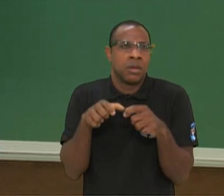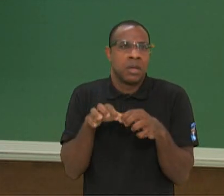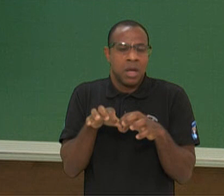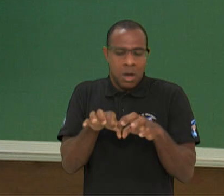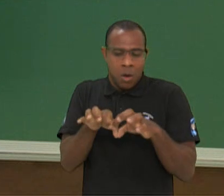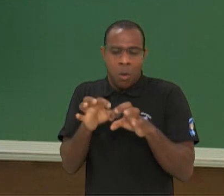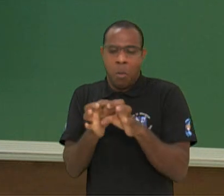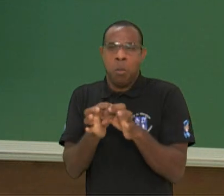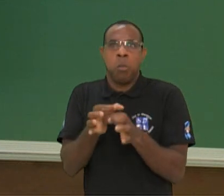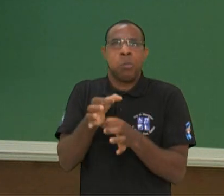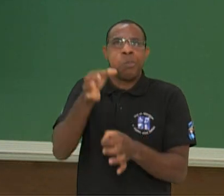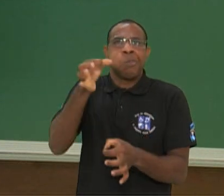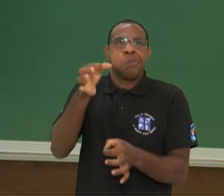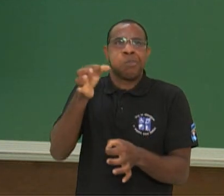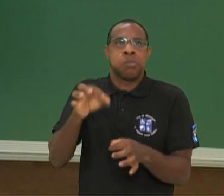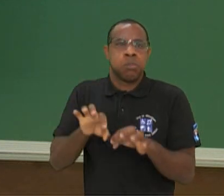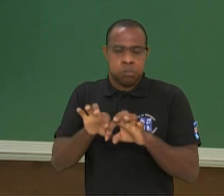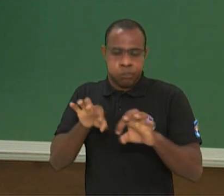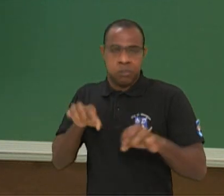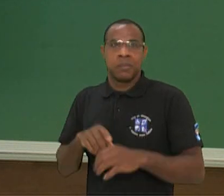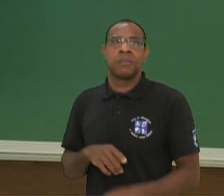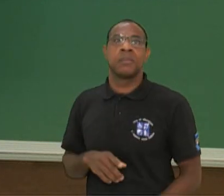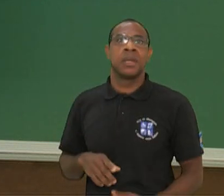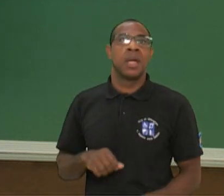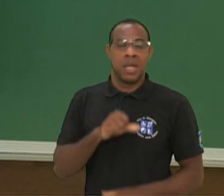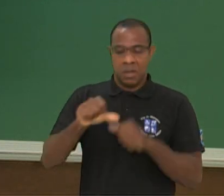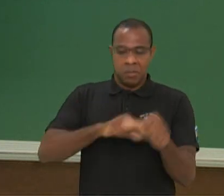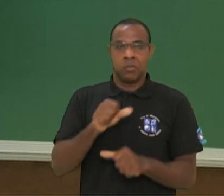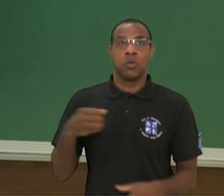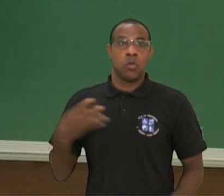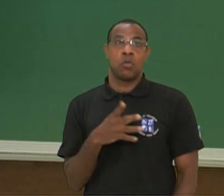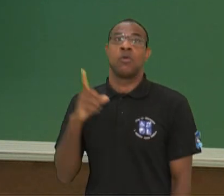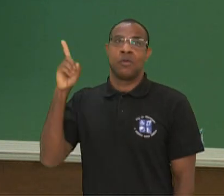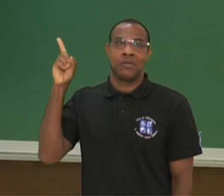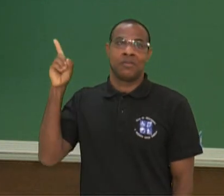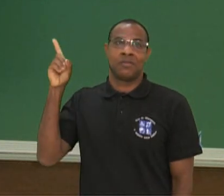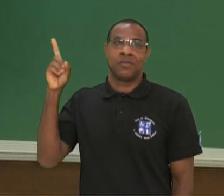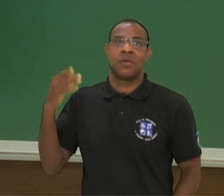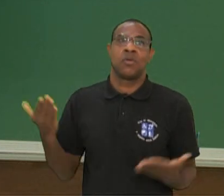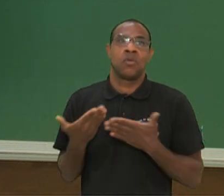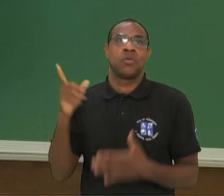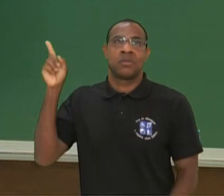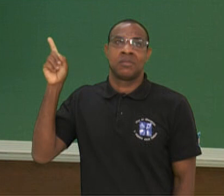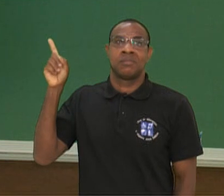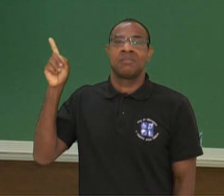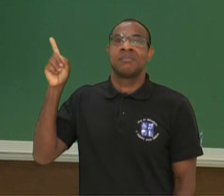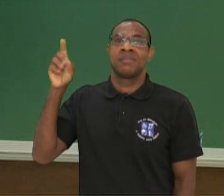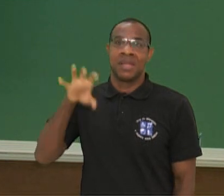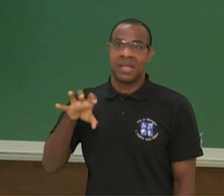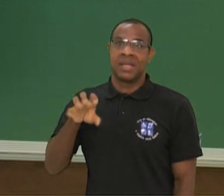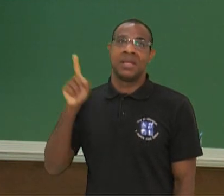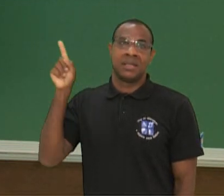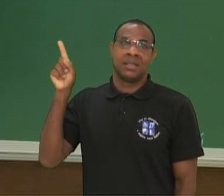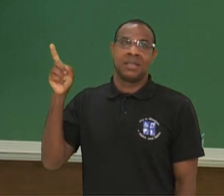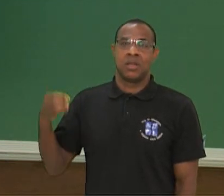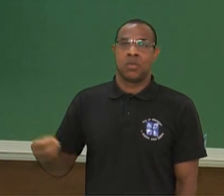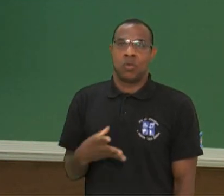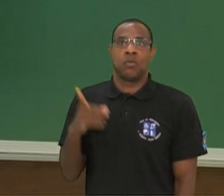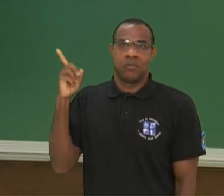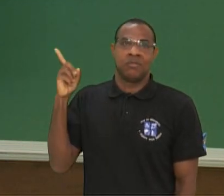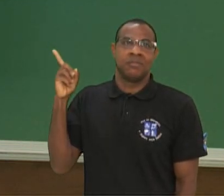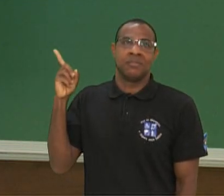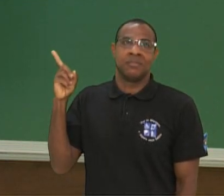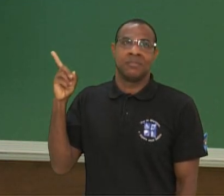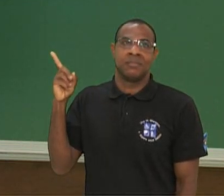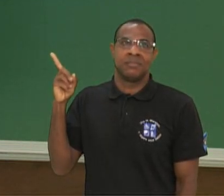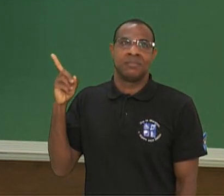comprido, que hoje, né, a gente vê que mudou bastante. Então, hoje as raquetes são dessa maneira aqui, ó, ela é muito maior, né,